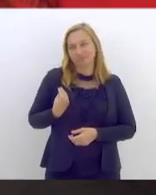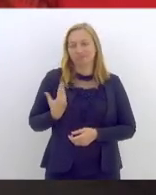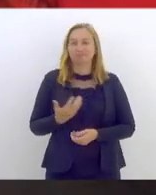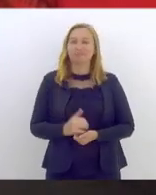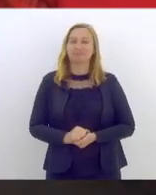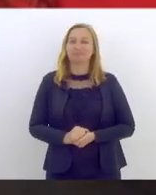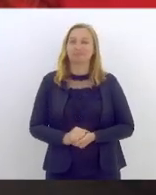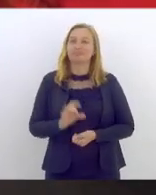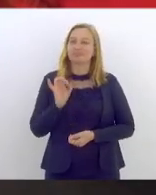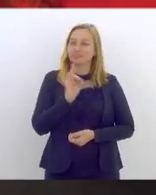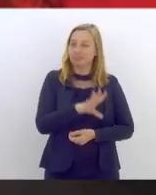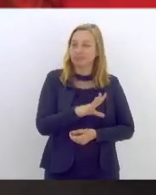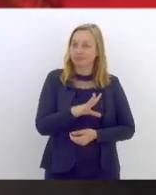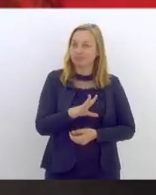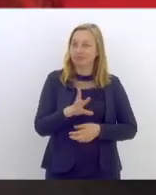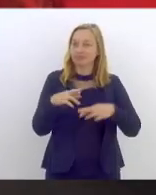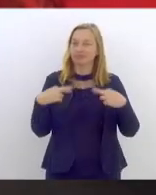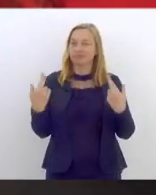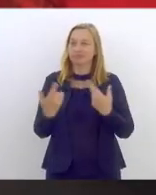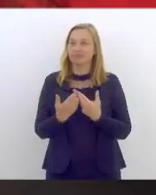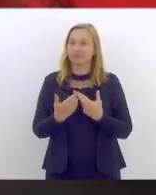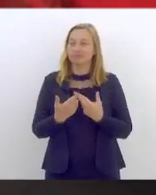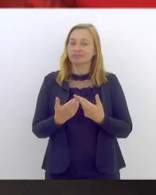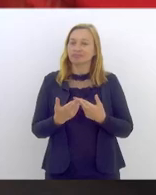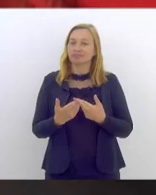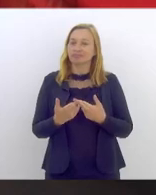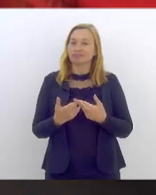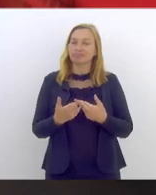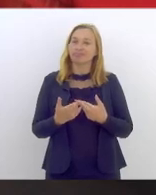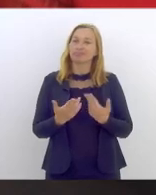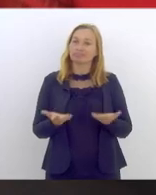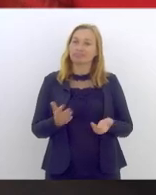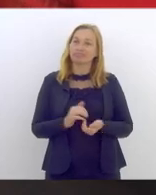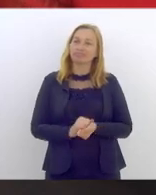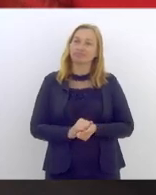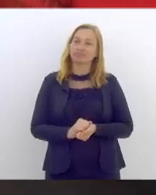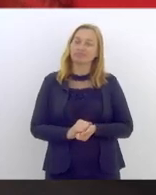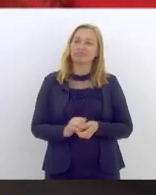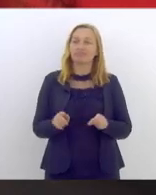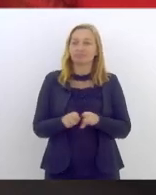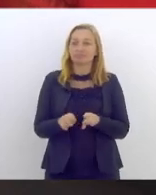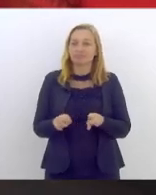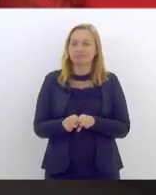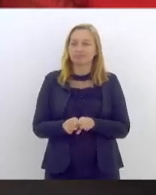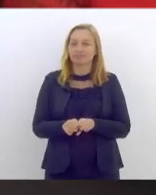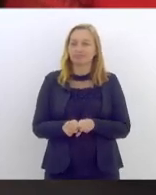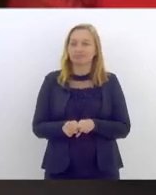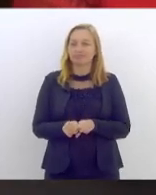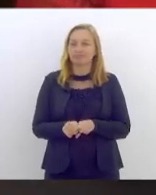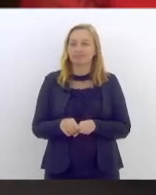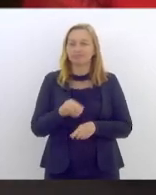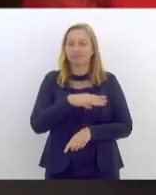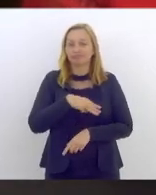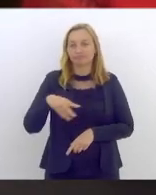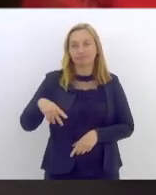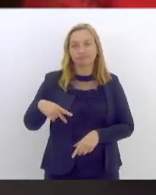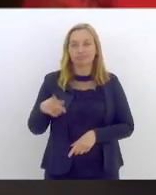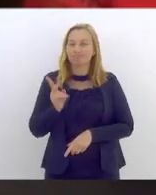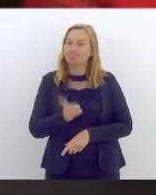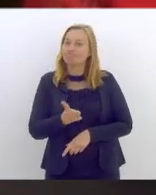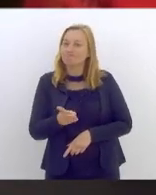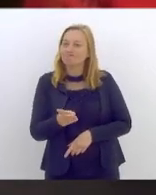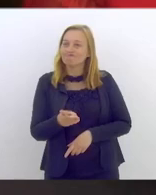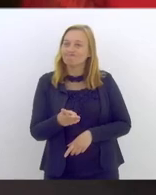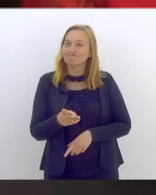uma das últimas sessões dessa legislatura e também é o ministério público sempre